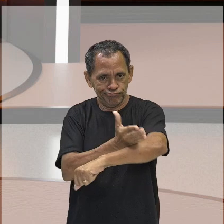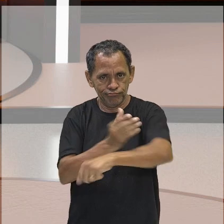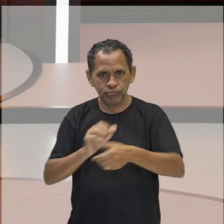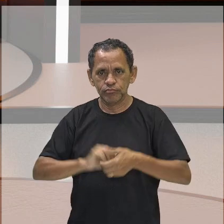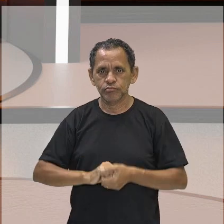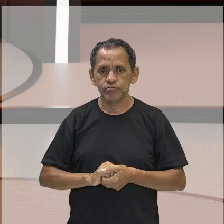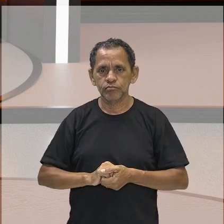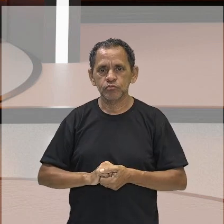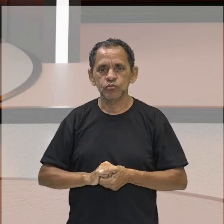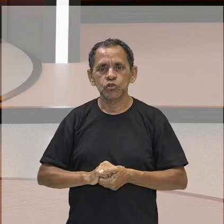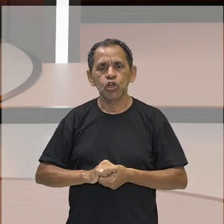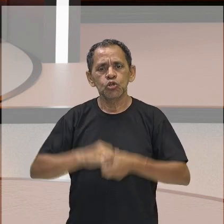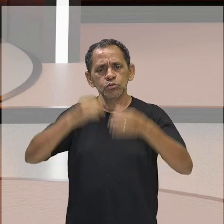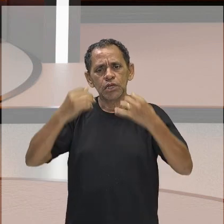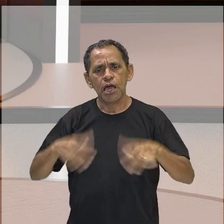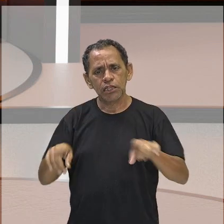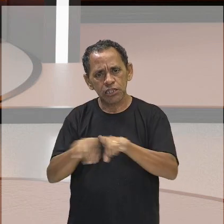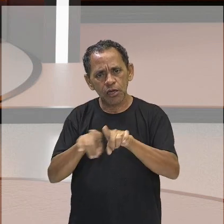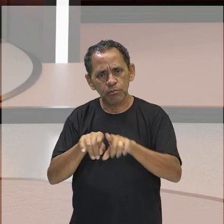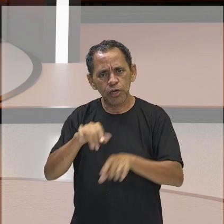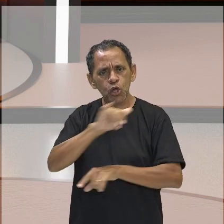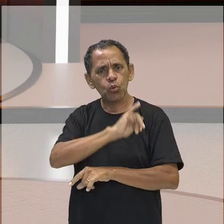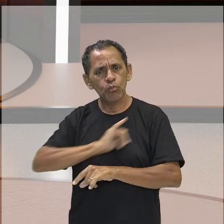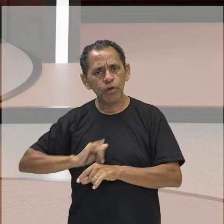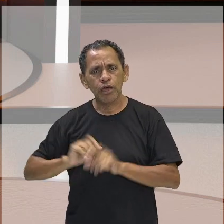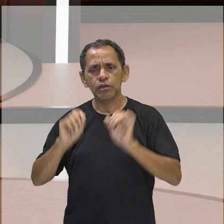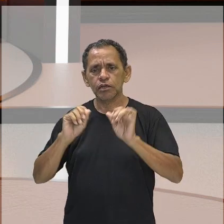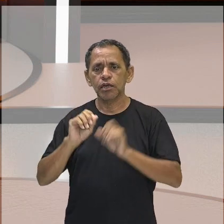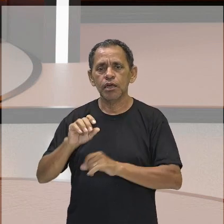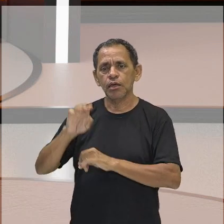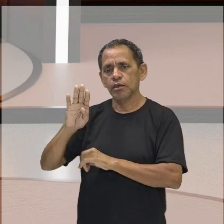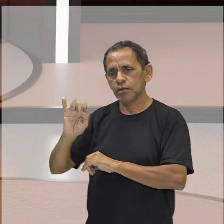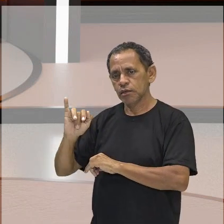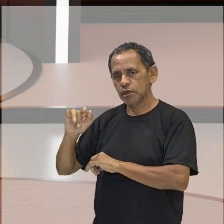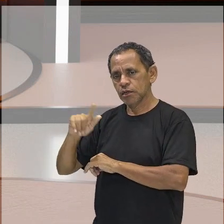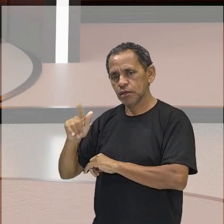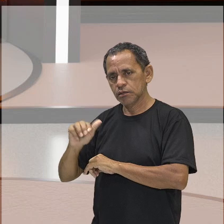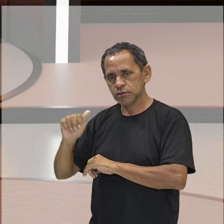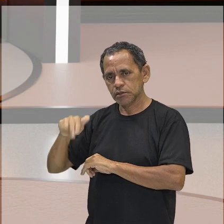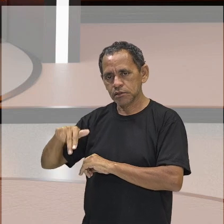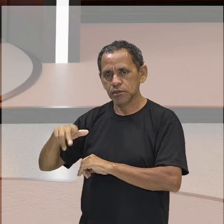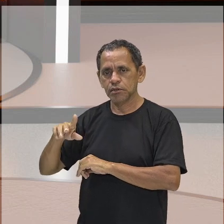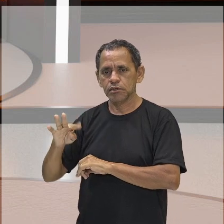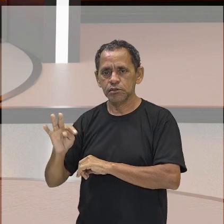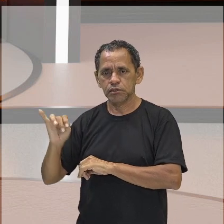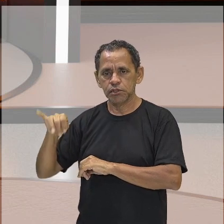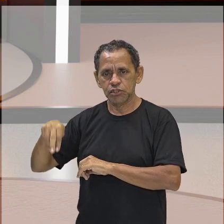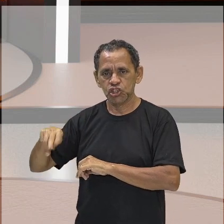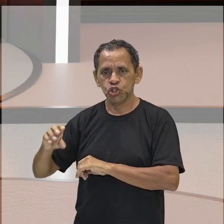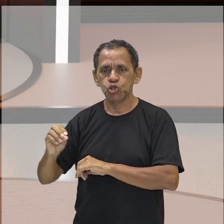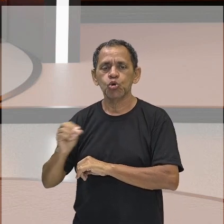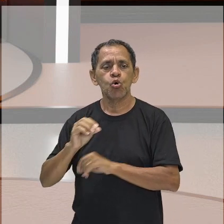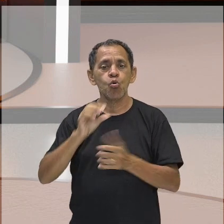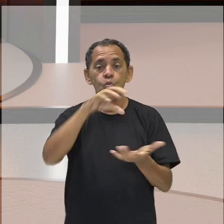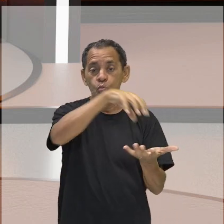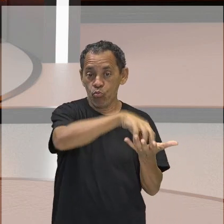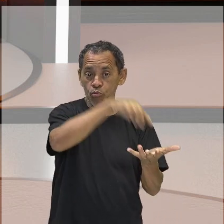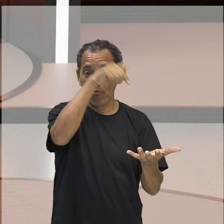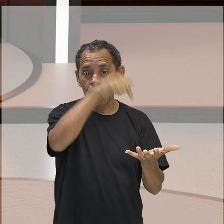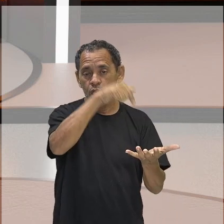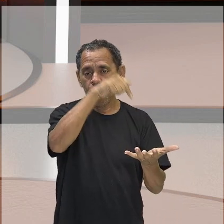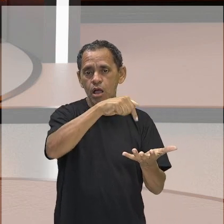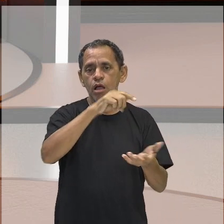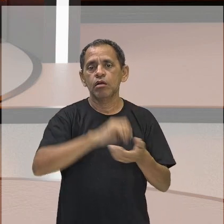vamos falar também sobre um império bem interessante, que é o quê? O Império Bizantino, tá? Que é o que, professor? O que é esse